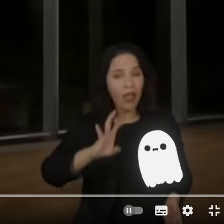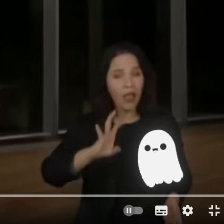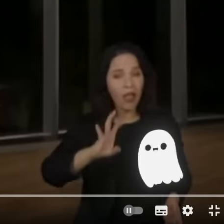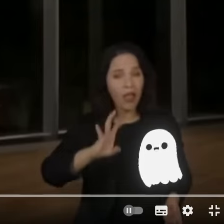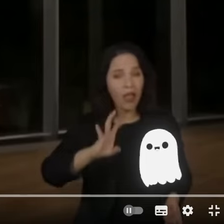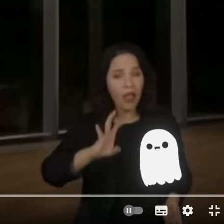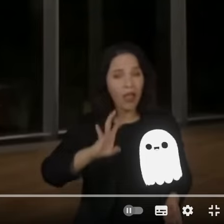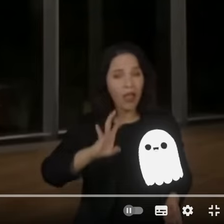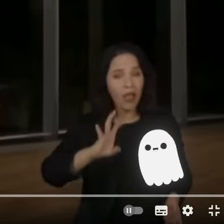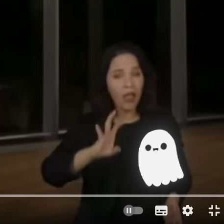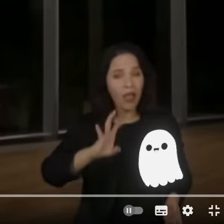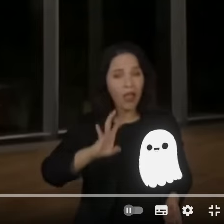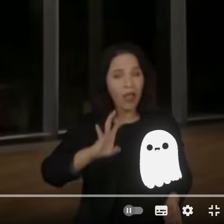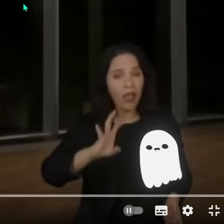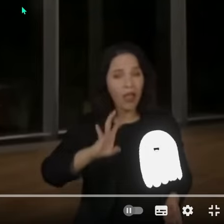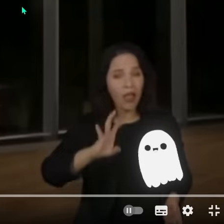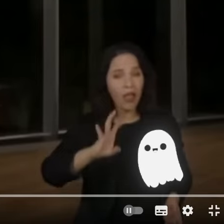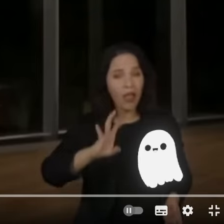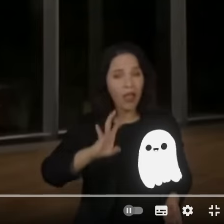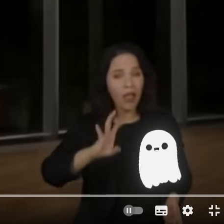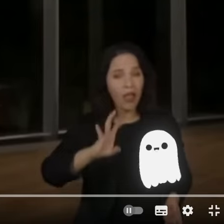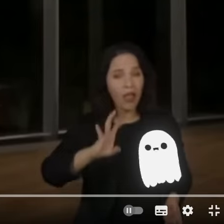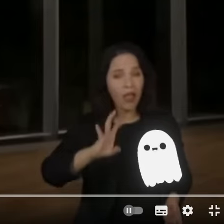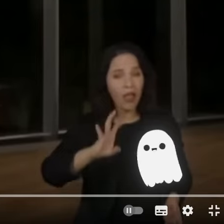aí que Chico Moedas que é o aquariano nato.